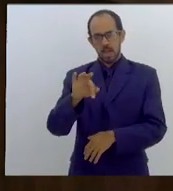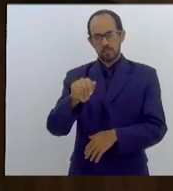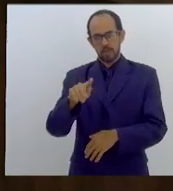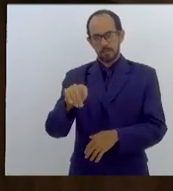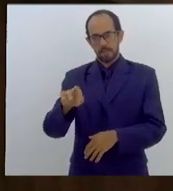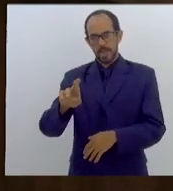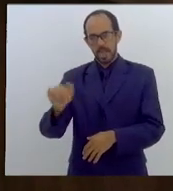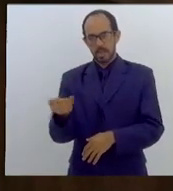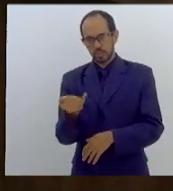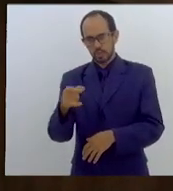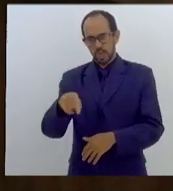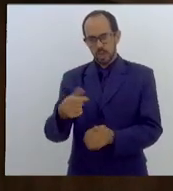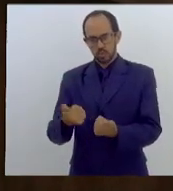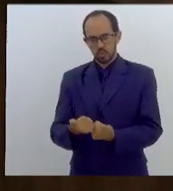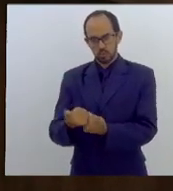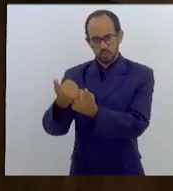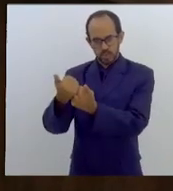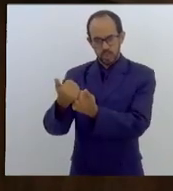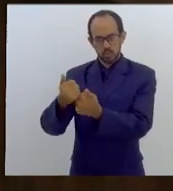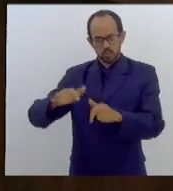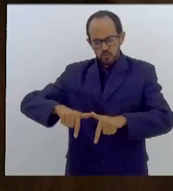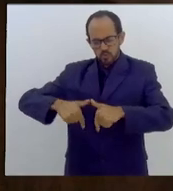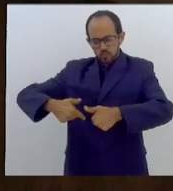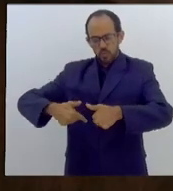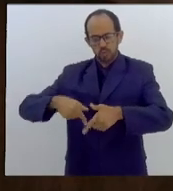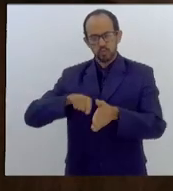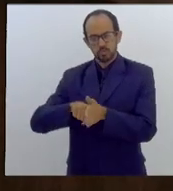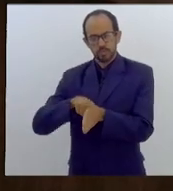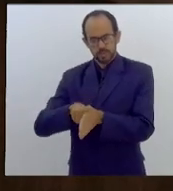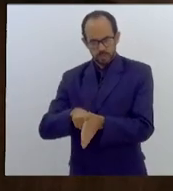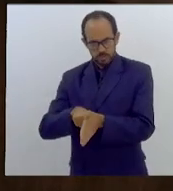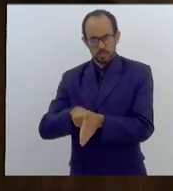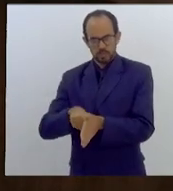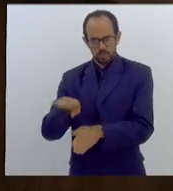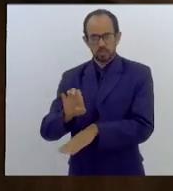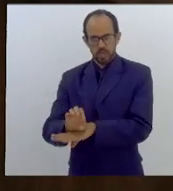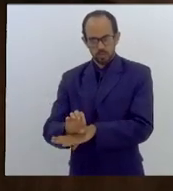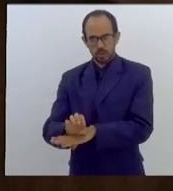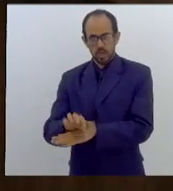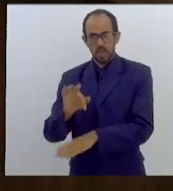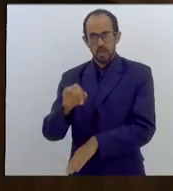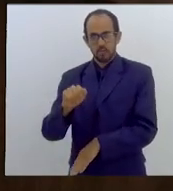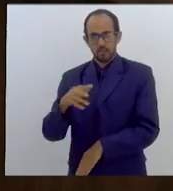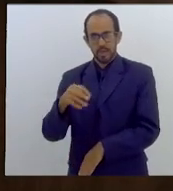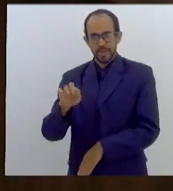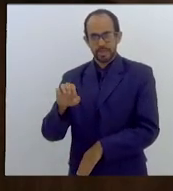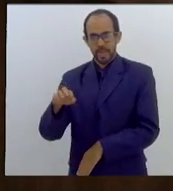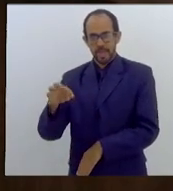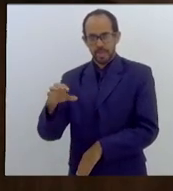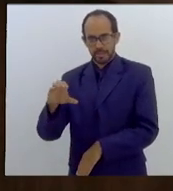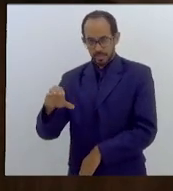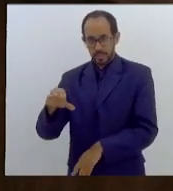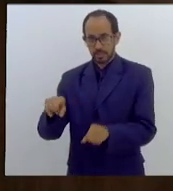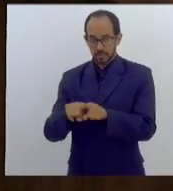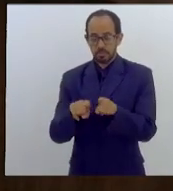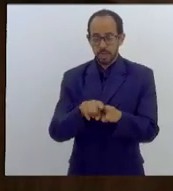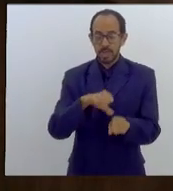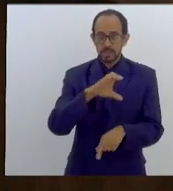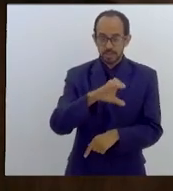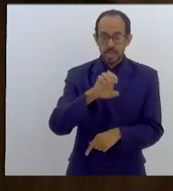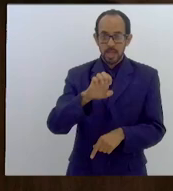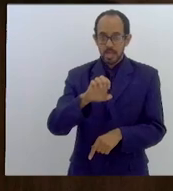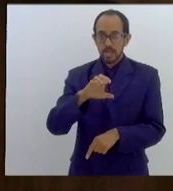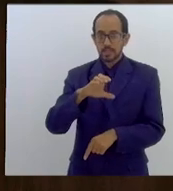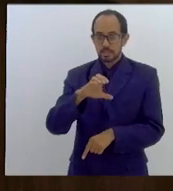sustenta o grande esforço de pesquisa do Estado. A FAETEC e a Fundação CSIERJ. As universidades já têm